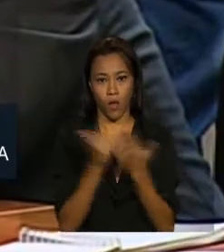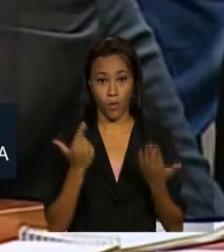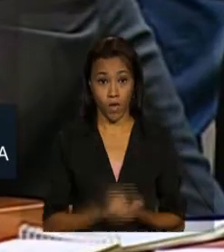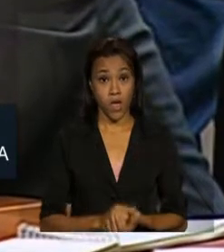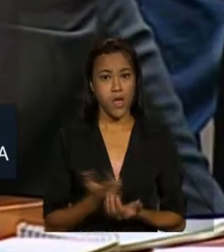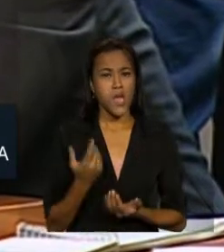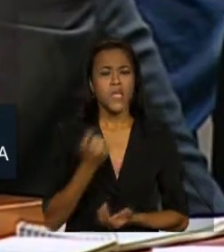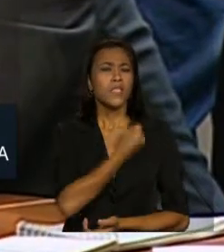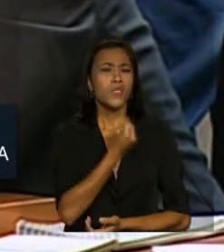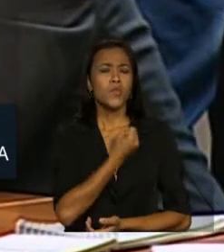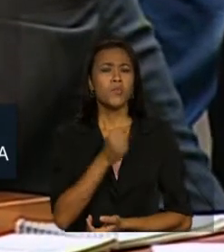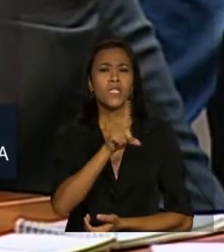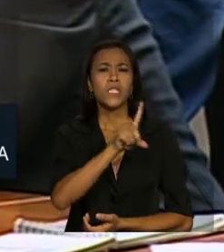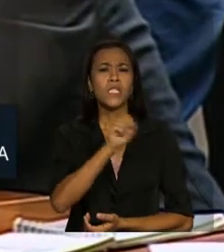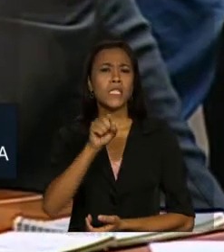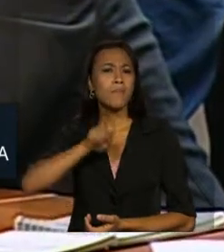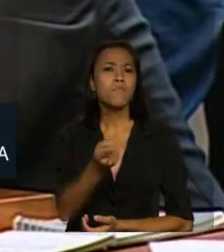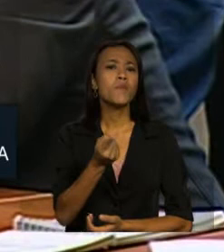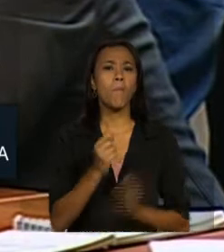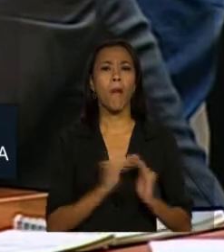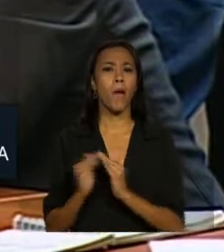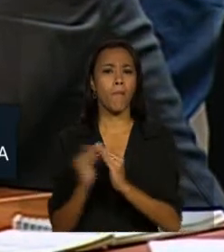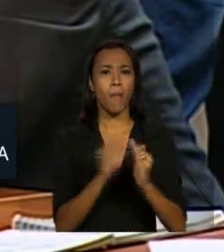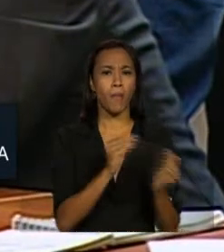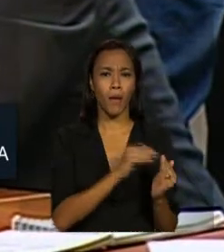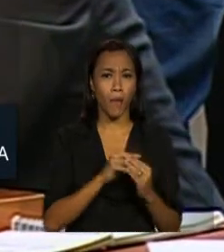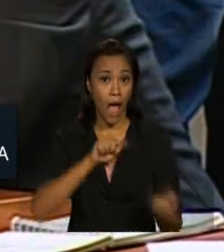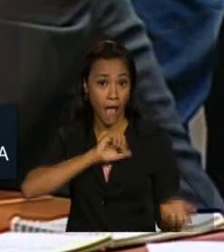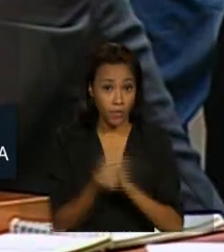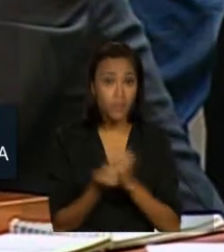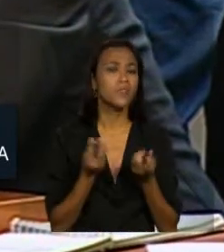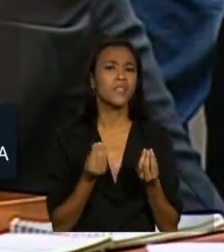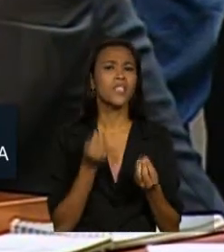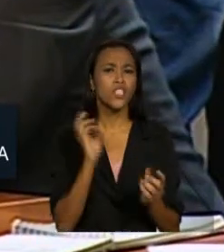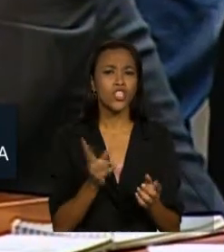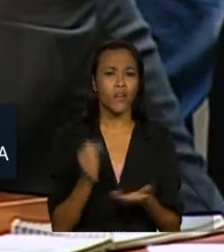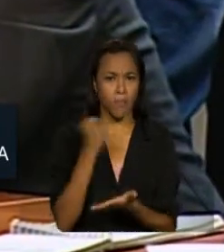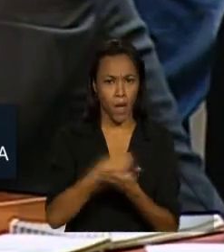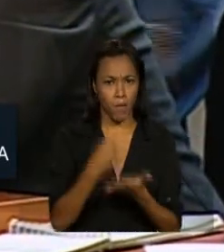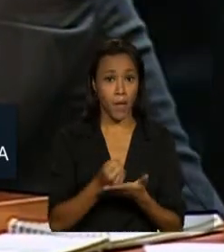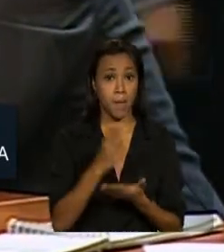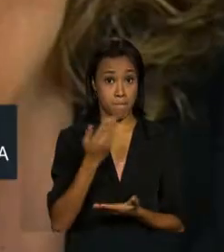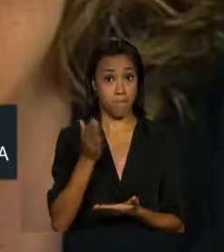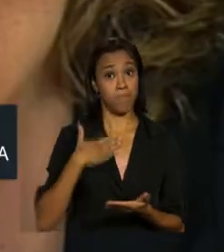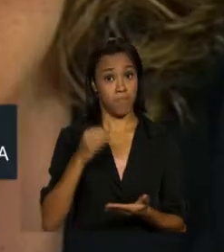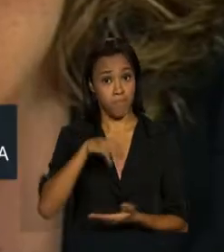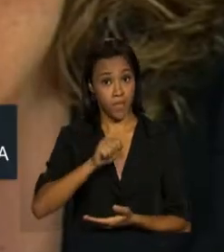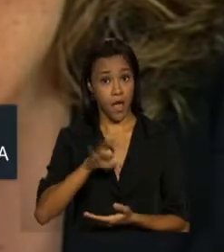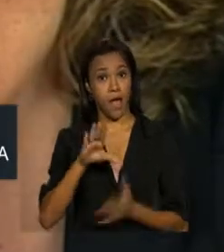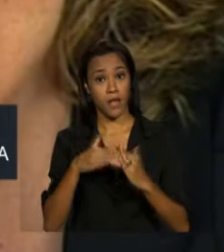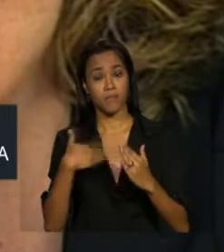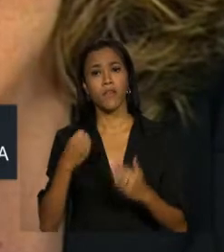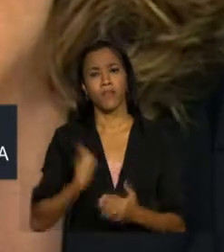Esse número de 100 mil moradias adaptáveis que foram contratadas pelo Minha Casa Minha Vida, necessariamente